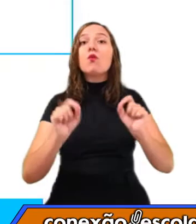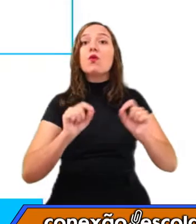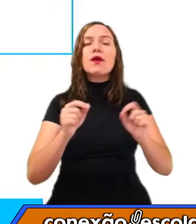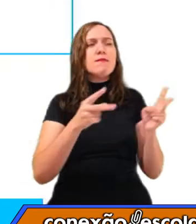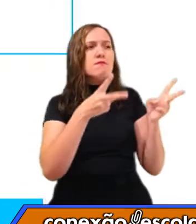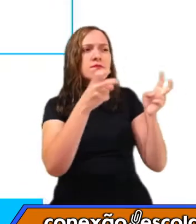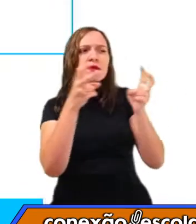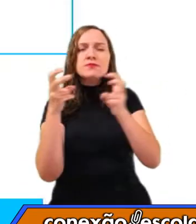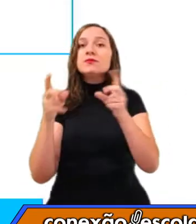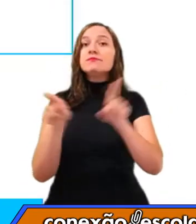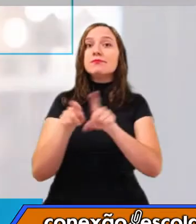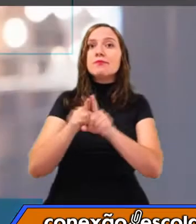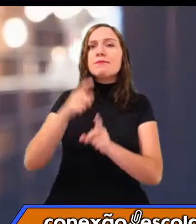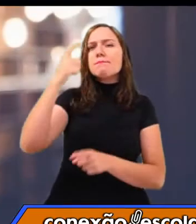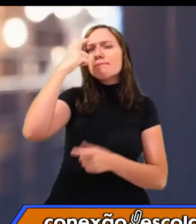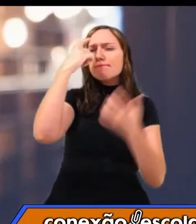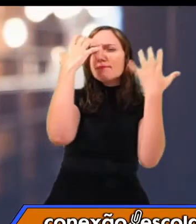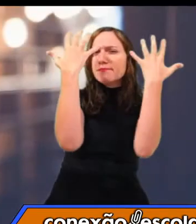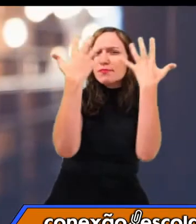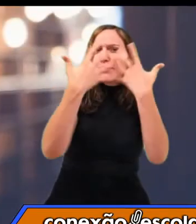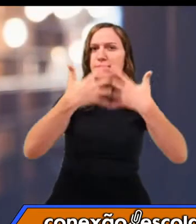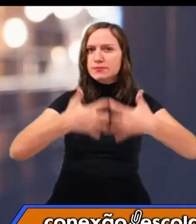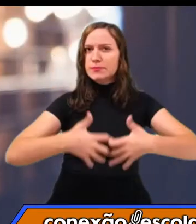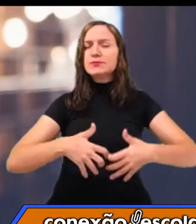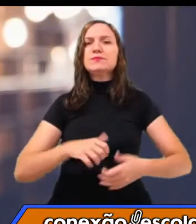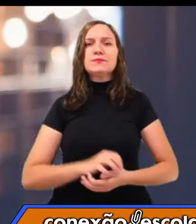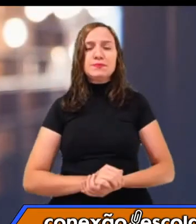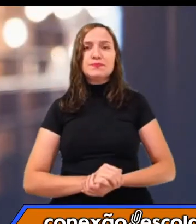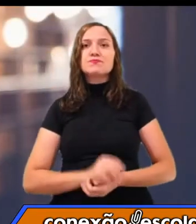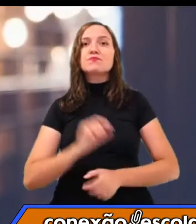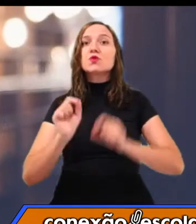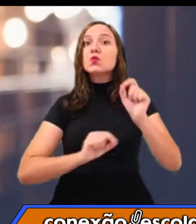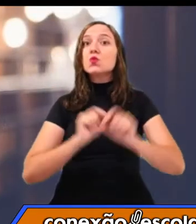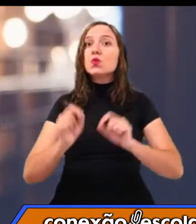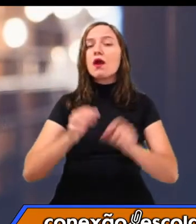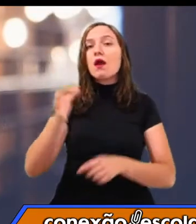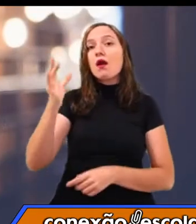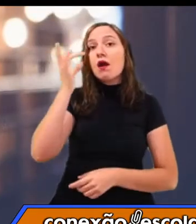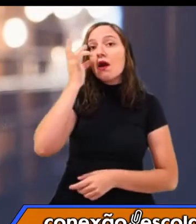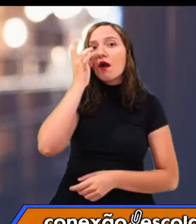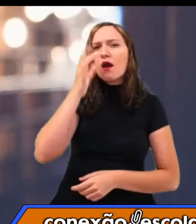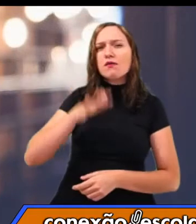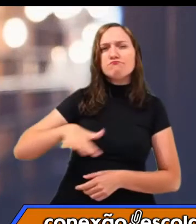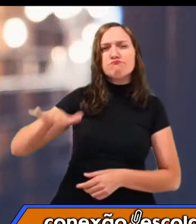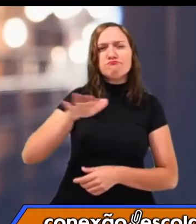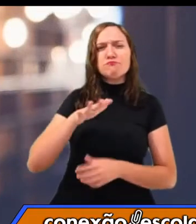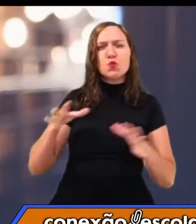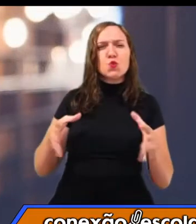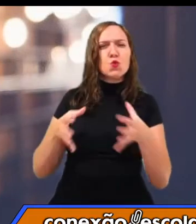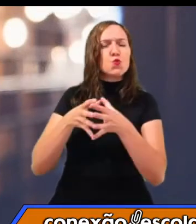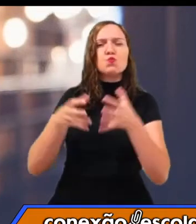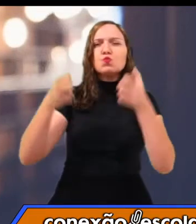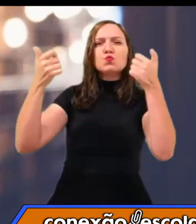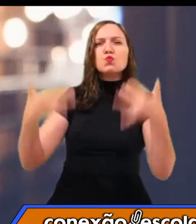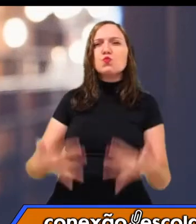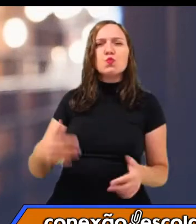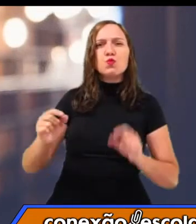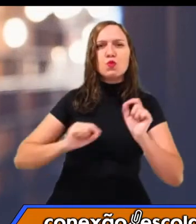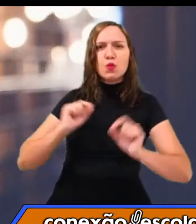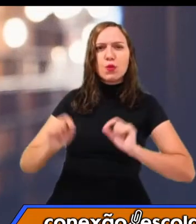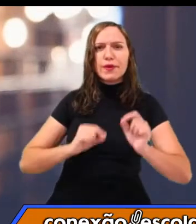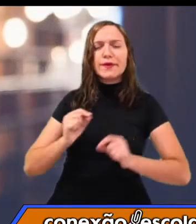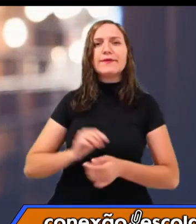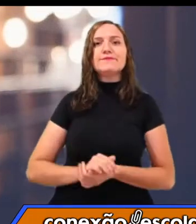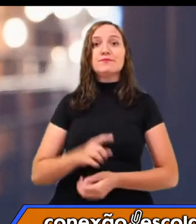seu pensamento. Ou seja, o que os humanistas diziam? Eles diziam que